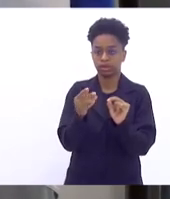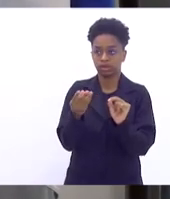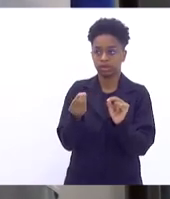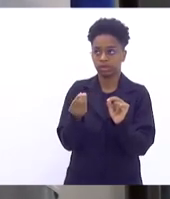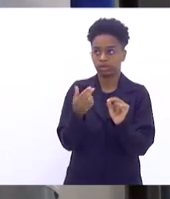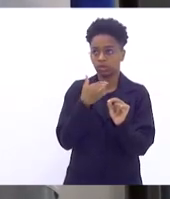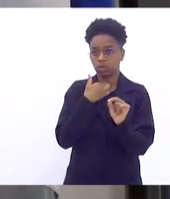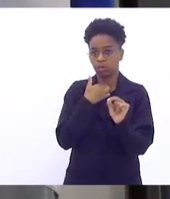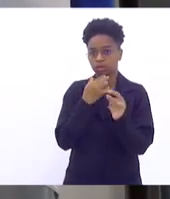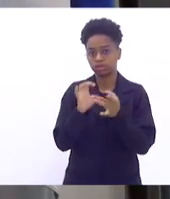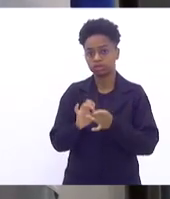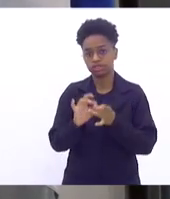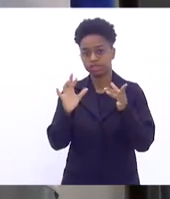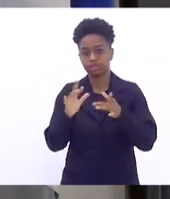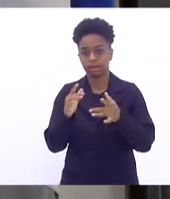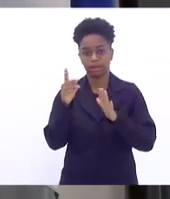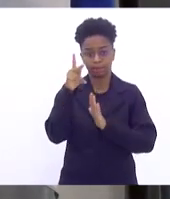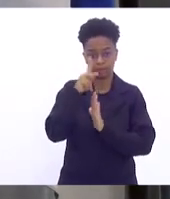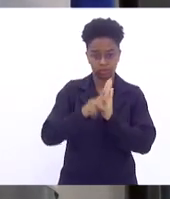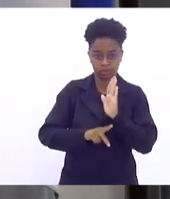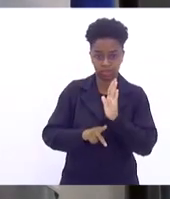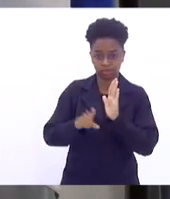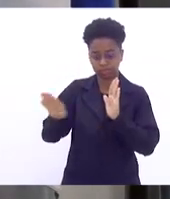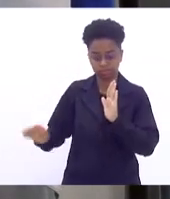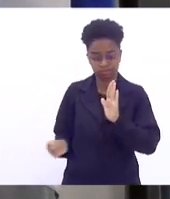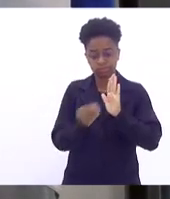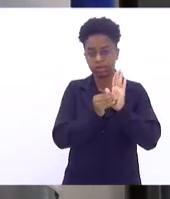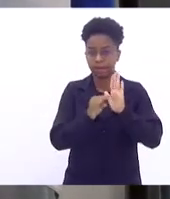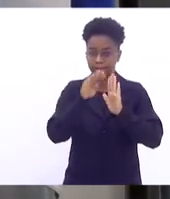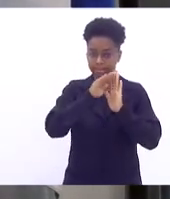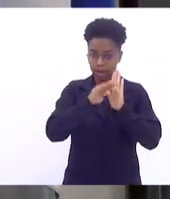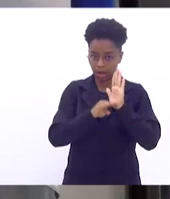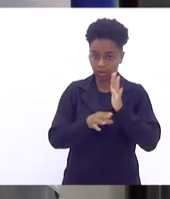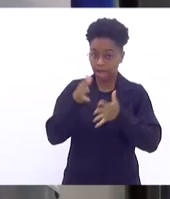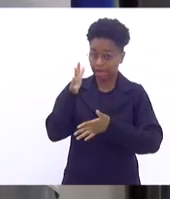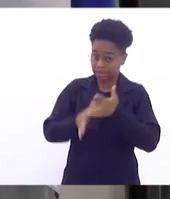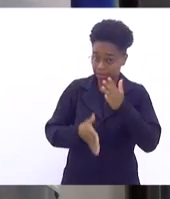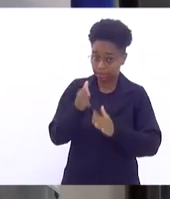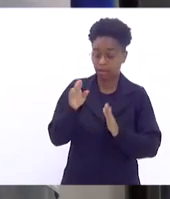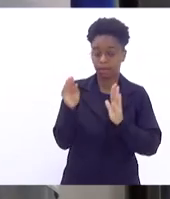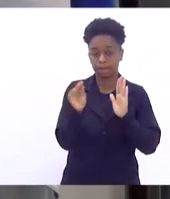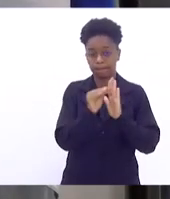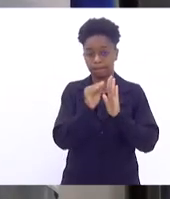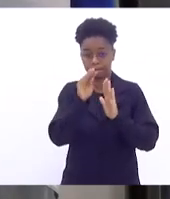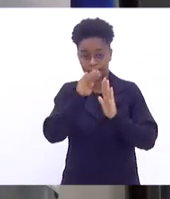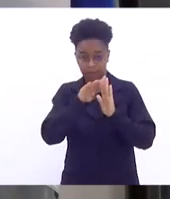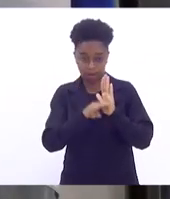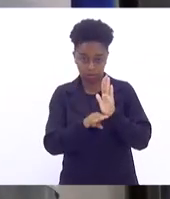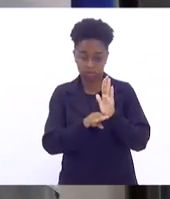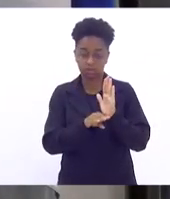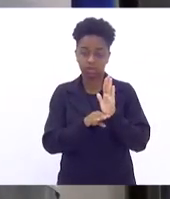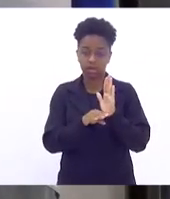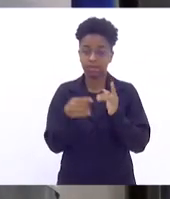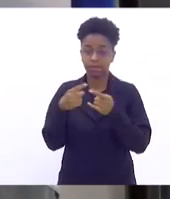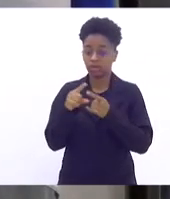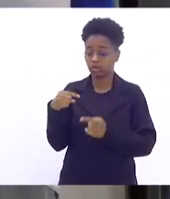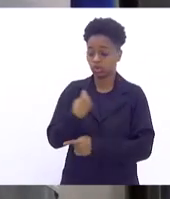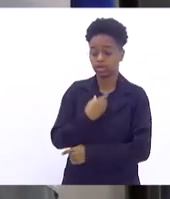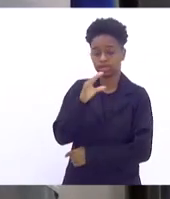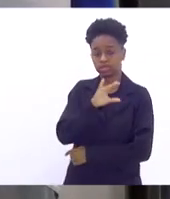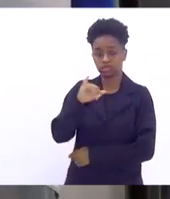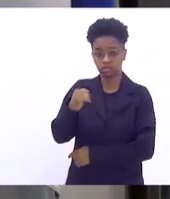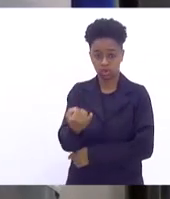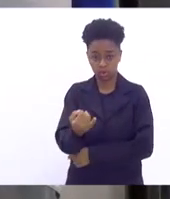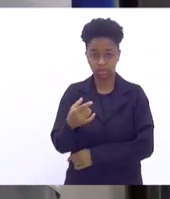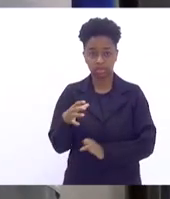permitir que os projetos cheguem a pauta atrapalham a pauta de modo que nós dessa ccj vamos dar a